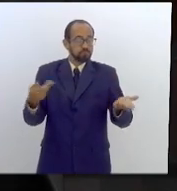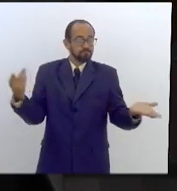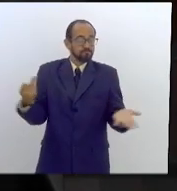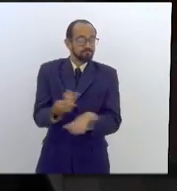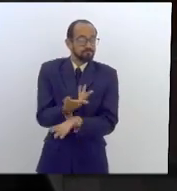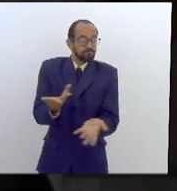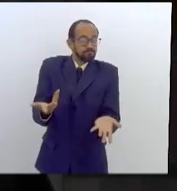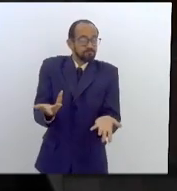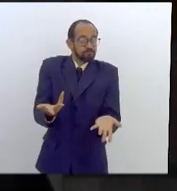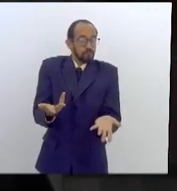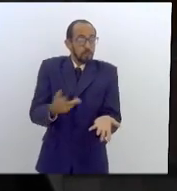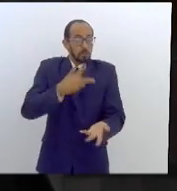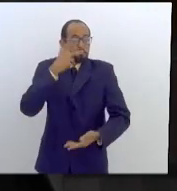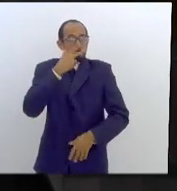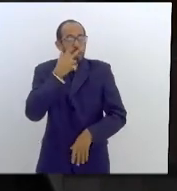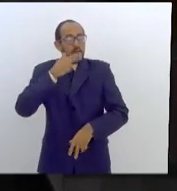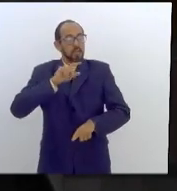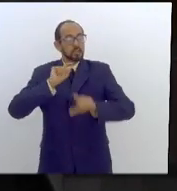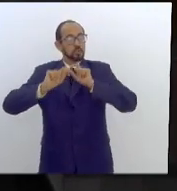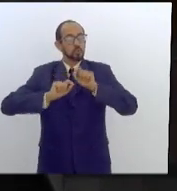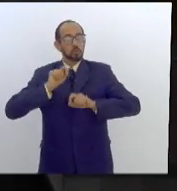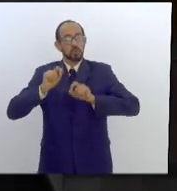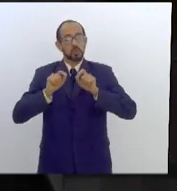parece o Brasil